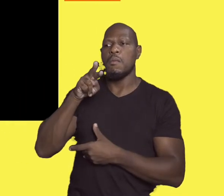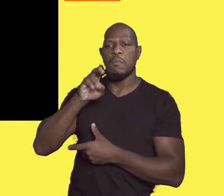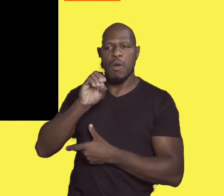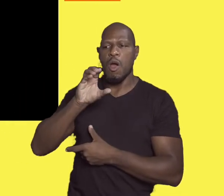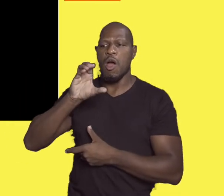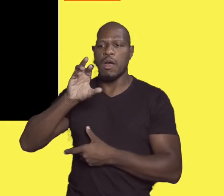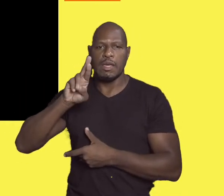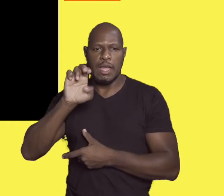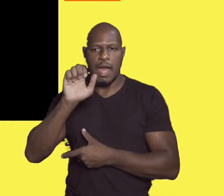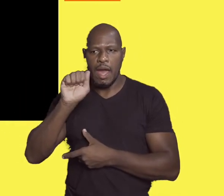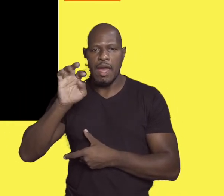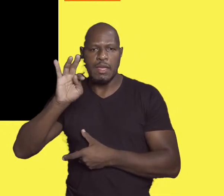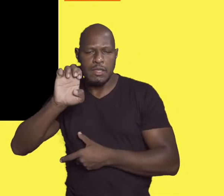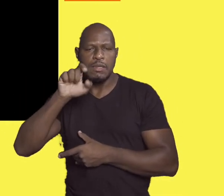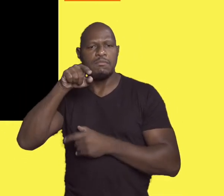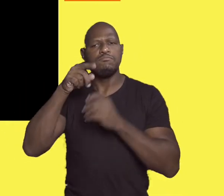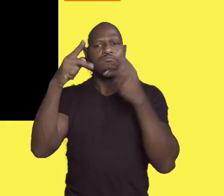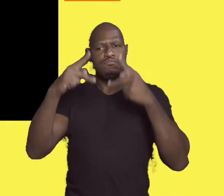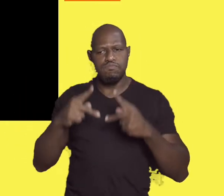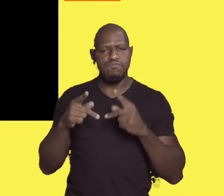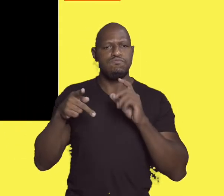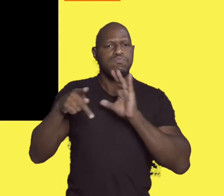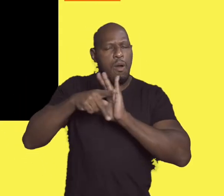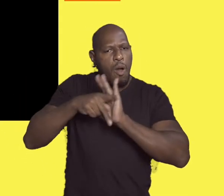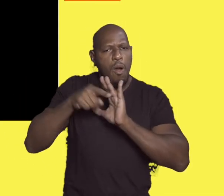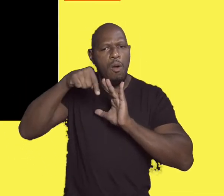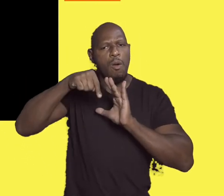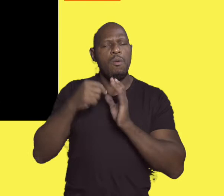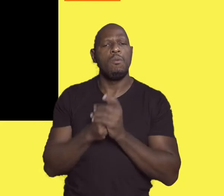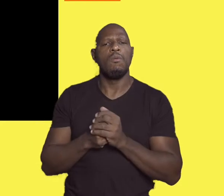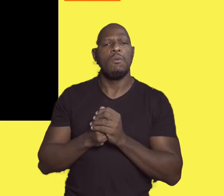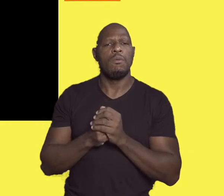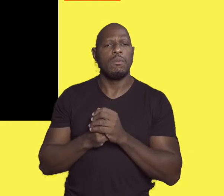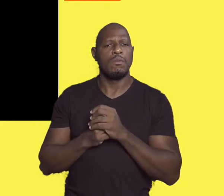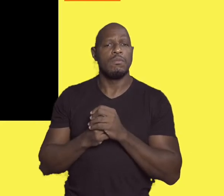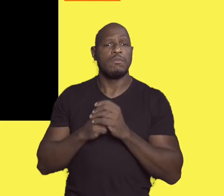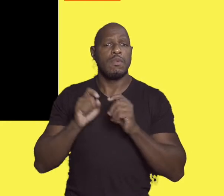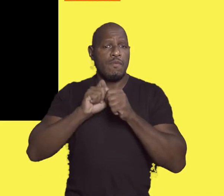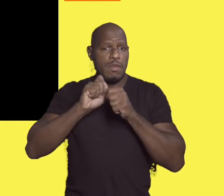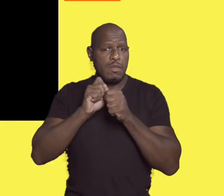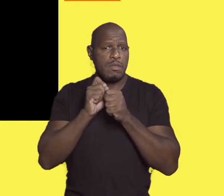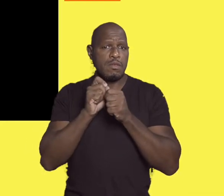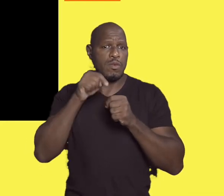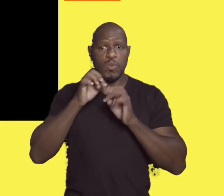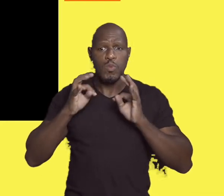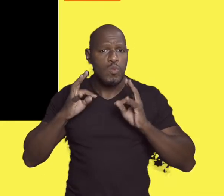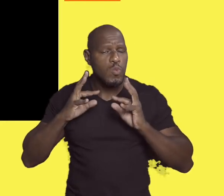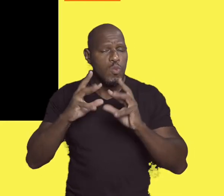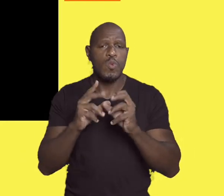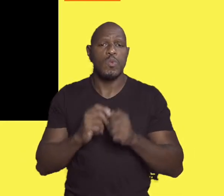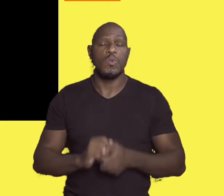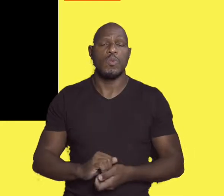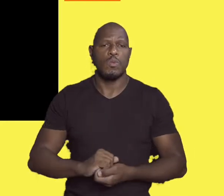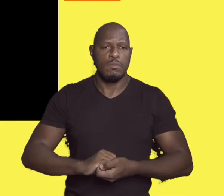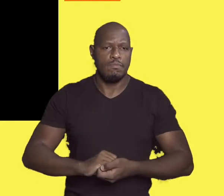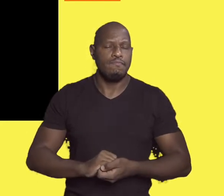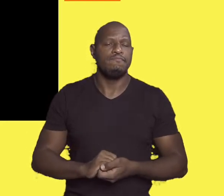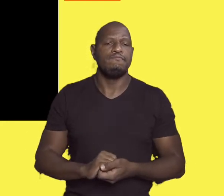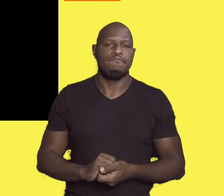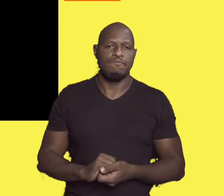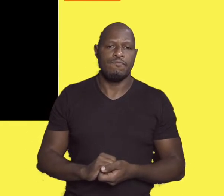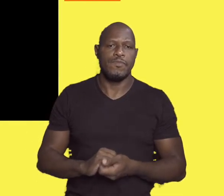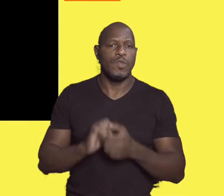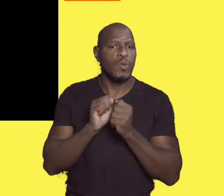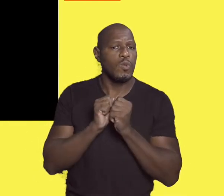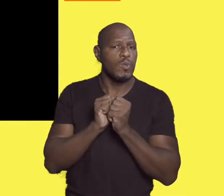Procreate, que é um programa específico do iPad Pro para fazer basicamente tudo. E